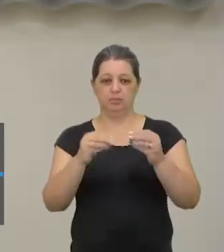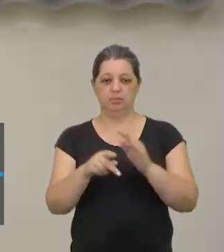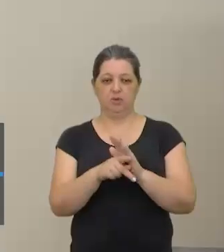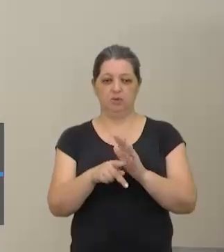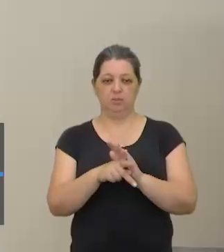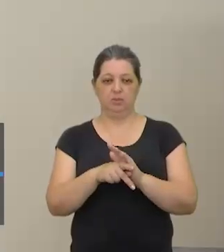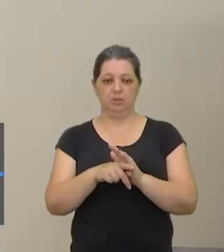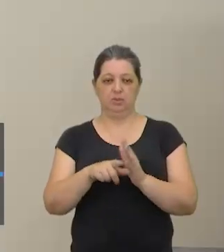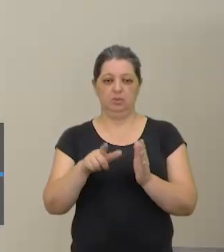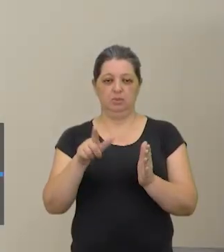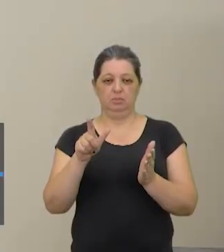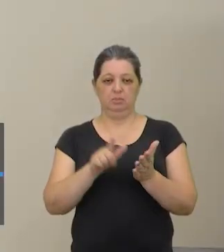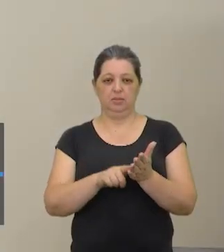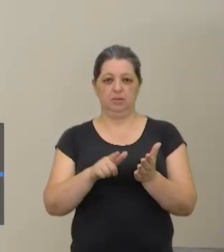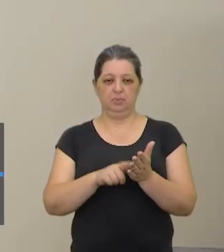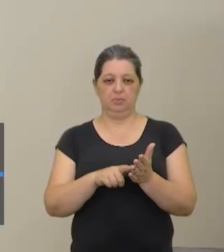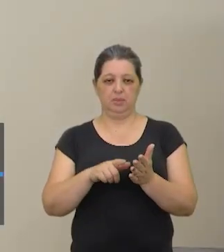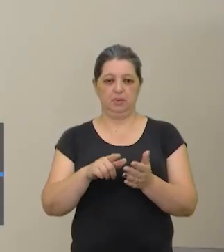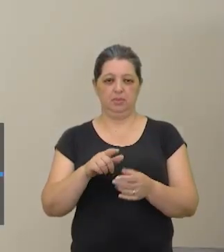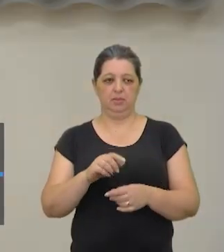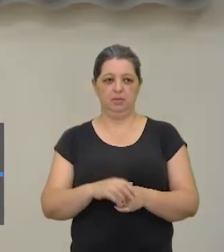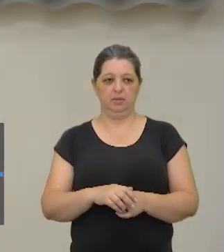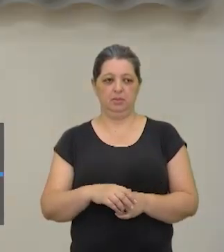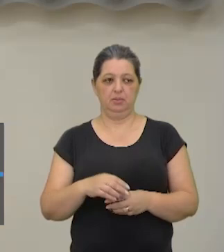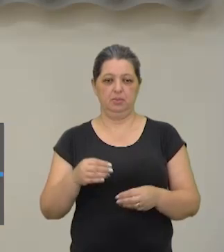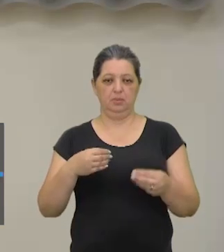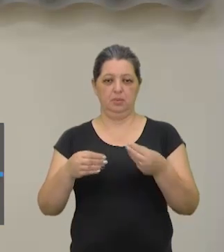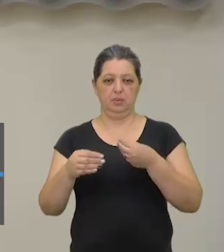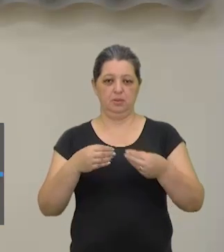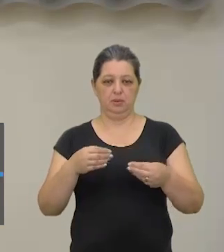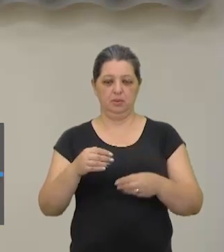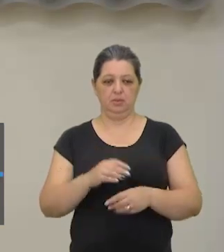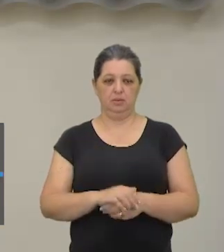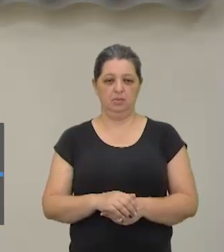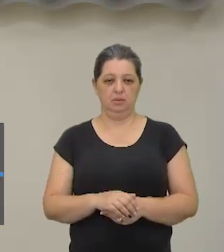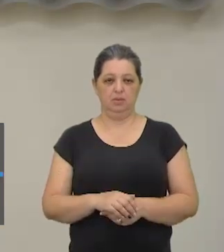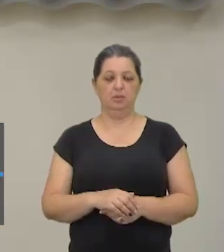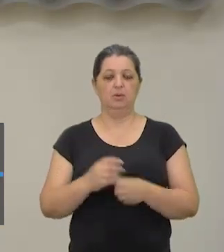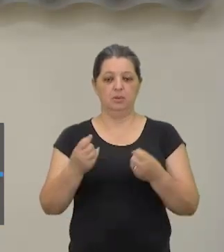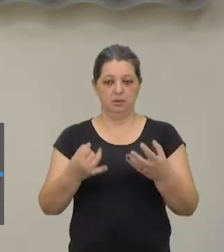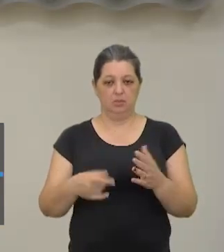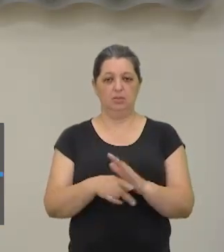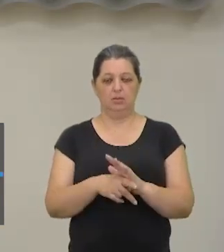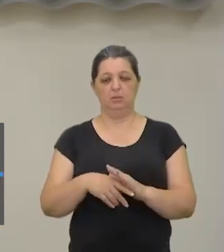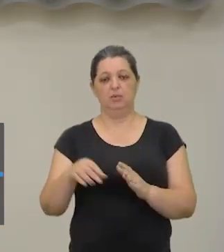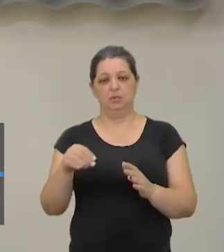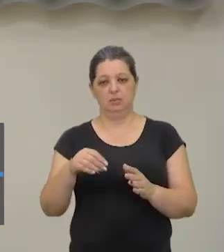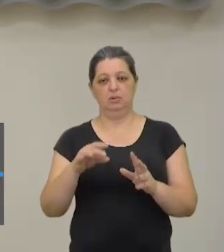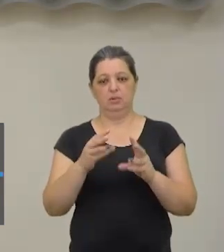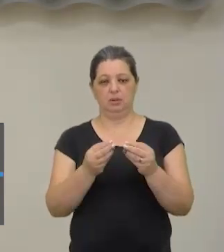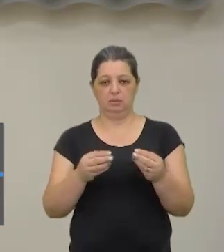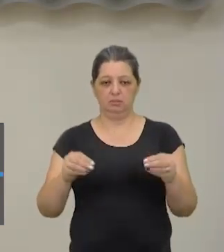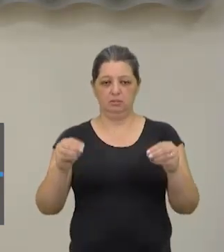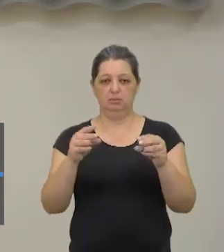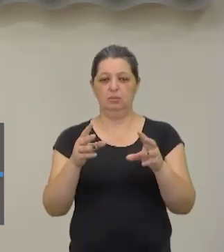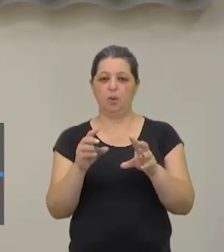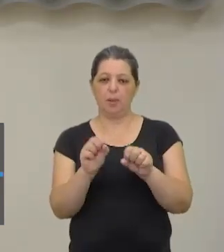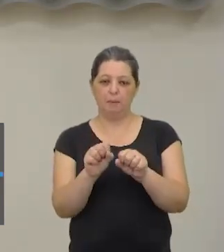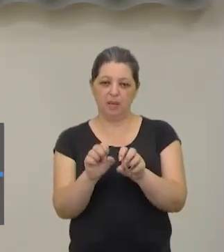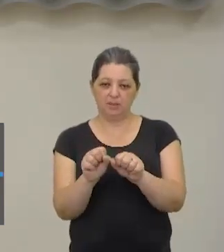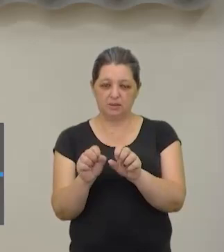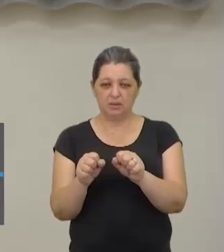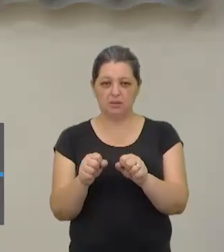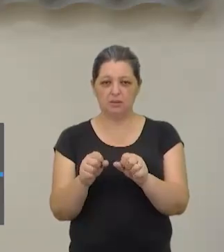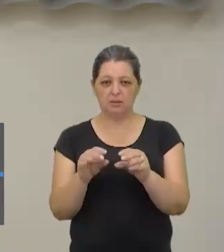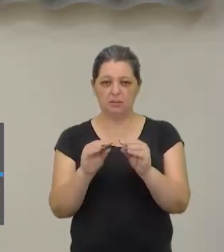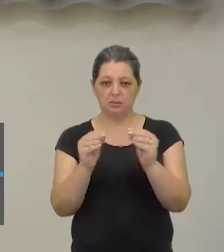Ah, super Muito boa. legal de trabalhar. Boa ideia. A professora Rosauro também comenta o papel machê, argila, massa de modelar. A professora